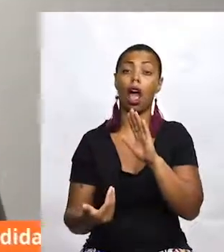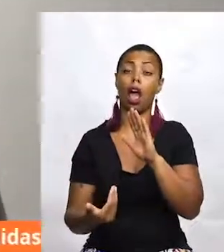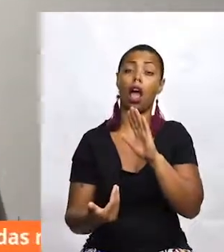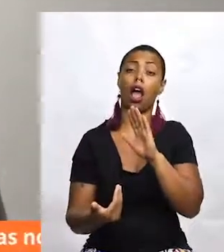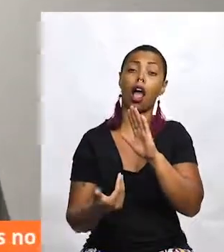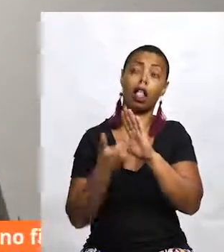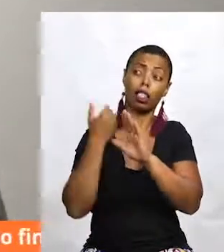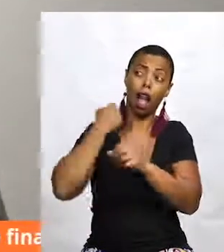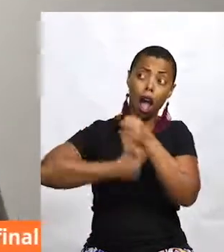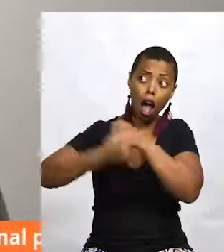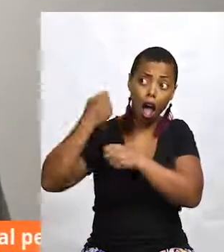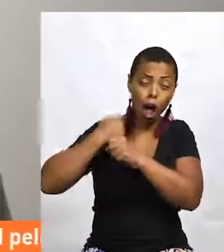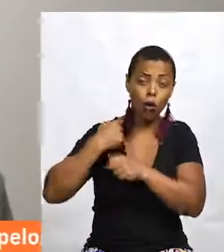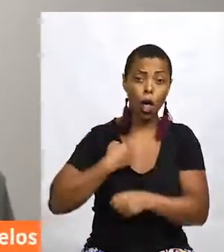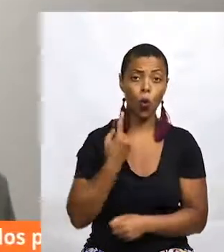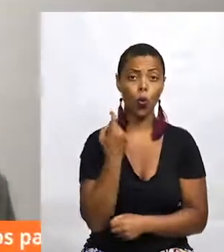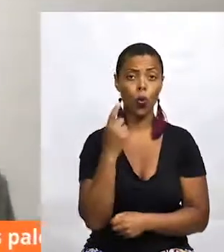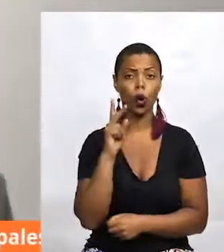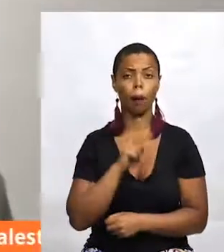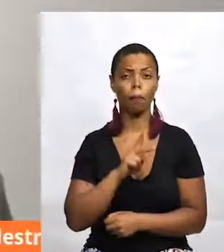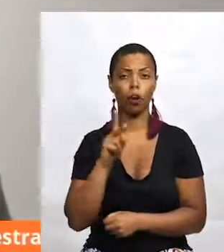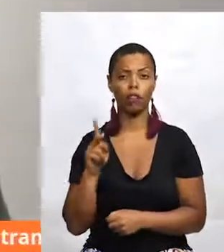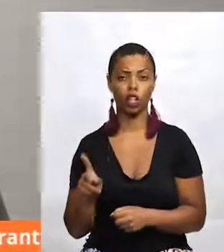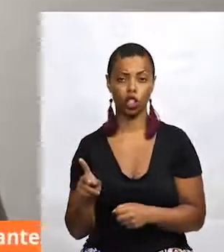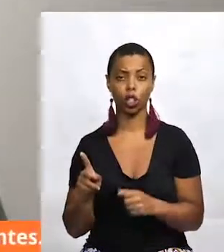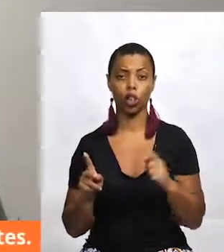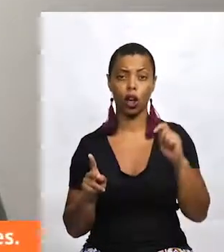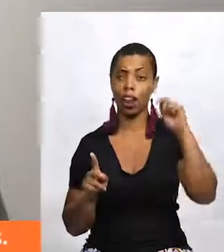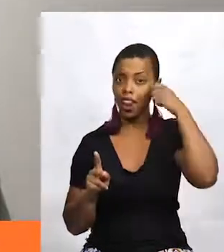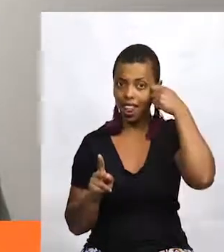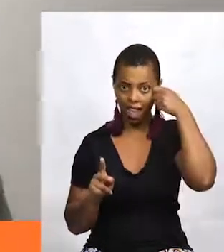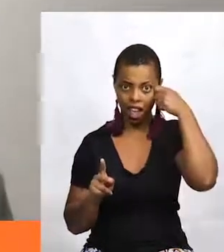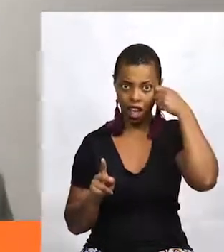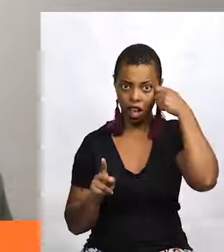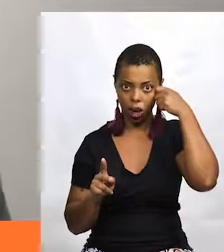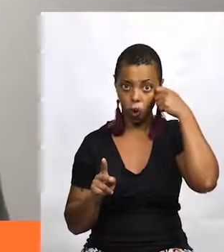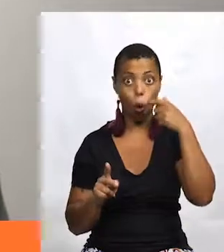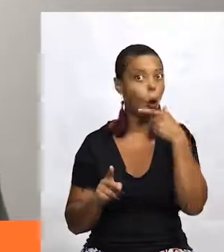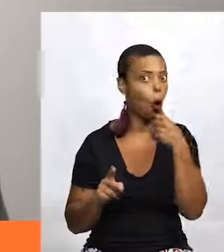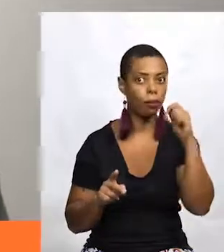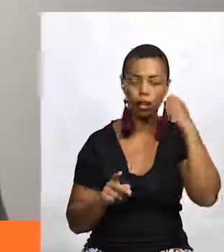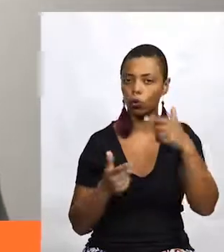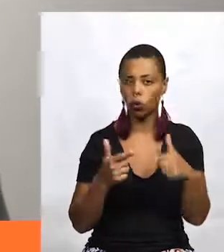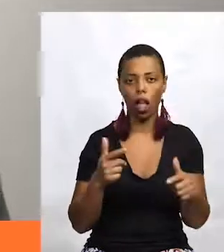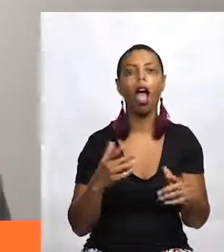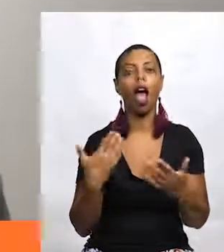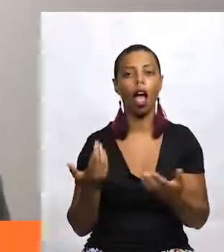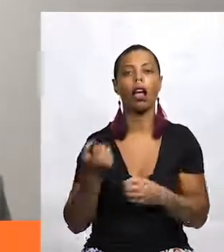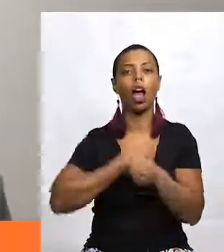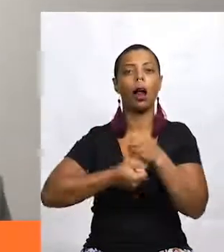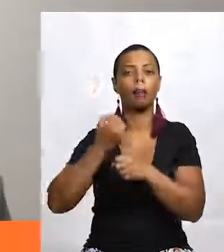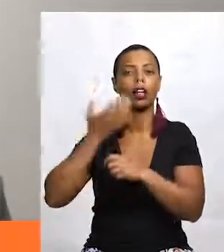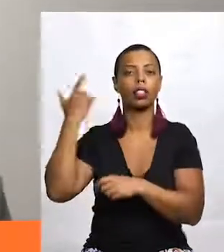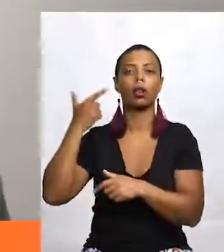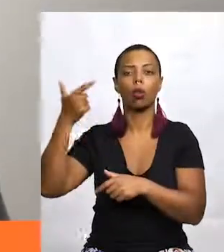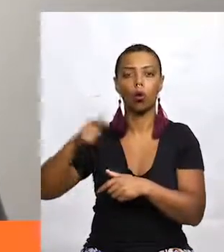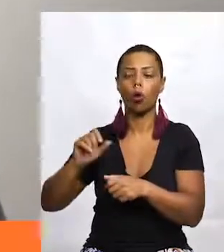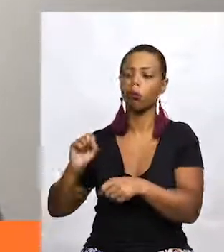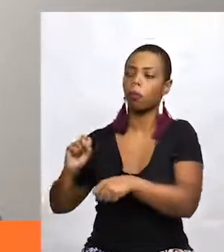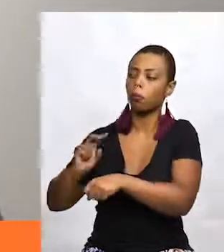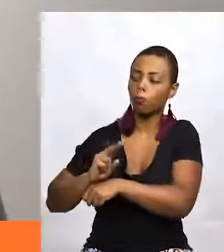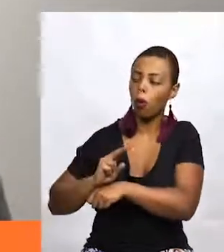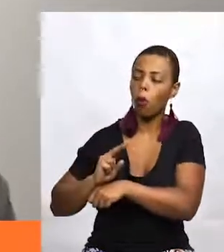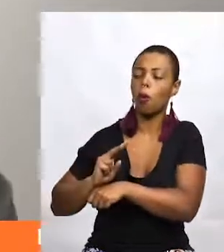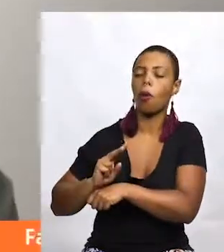negra, única um professor negro, né, aí, o ano passado, contrataram mais um professor da área de computação, que é negro. Então, nós